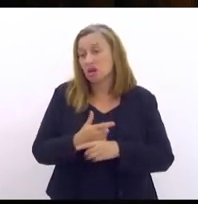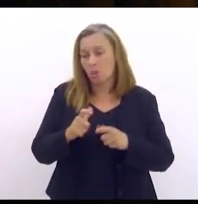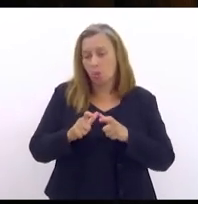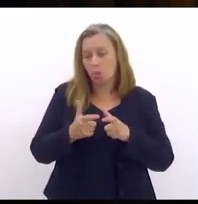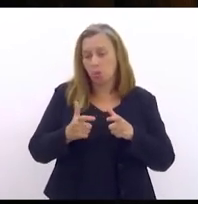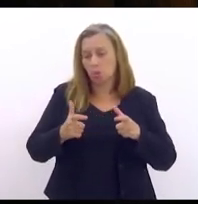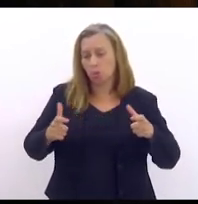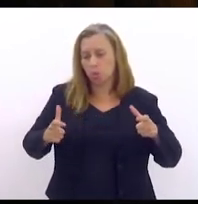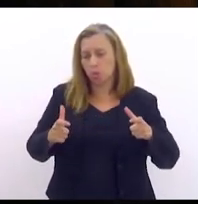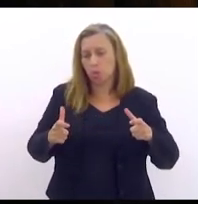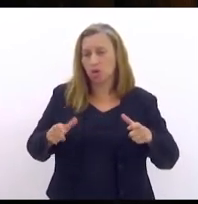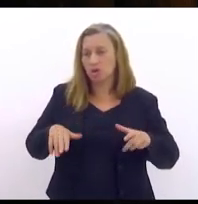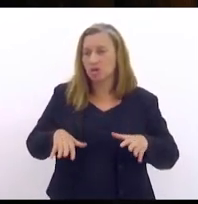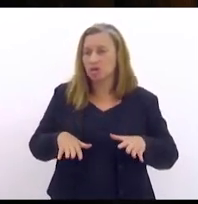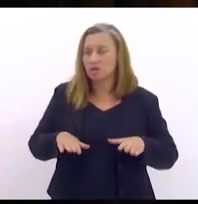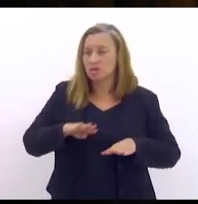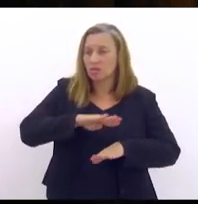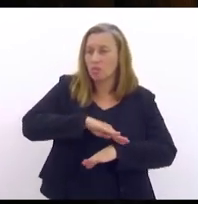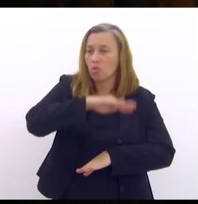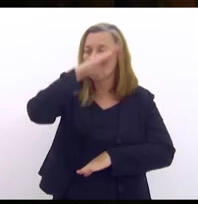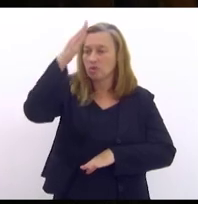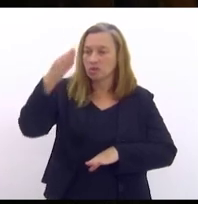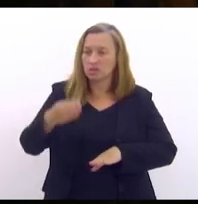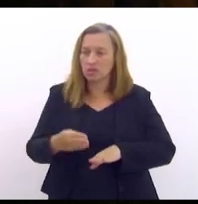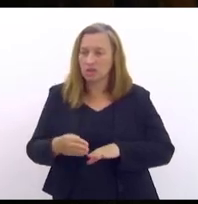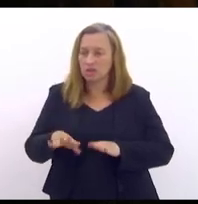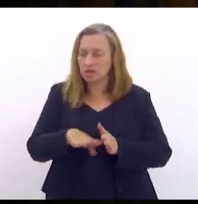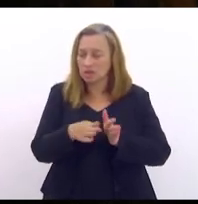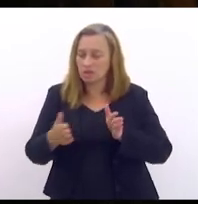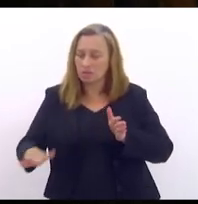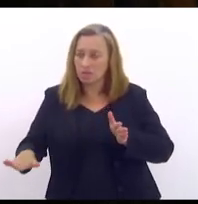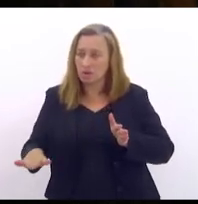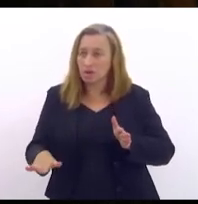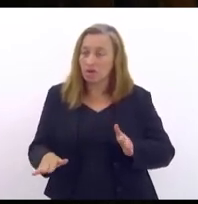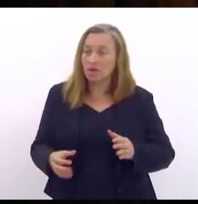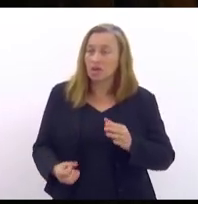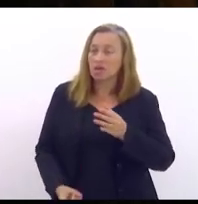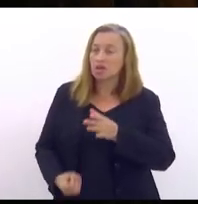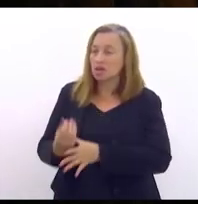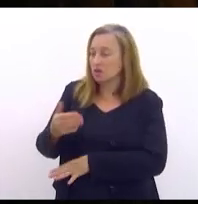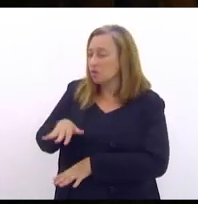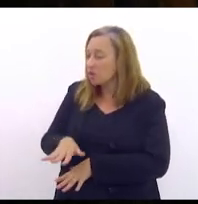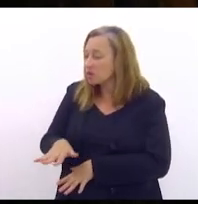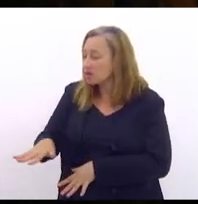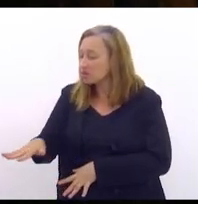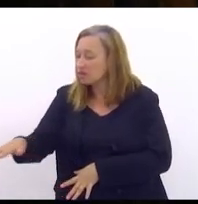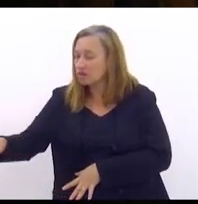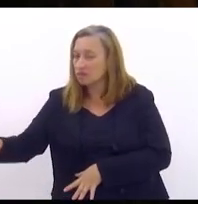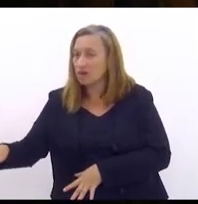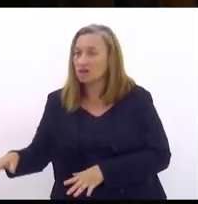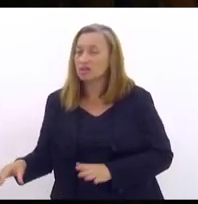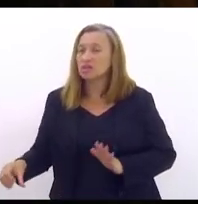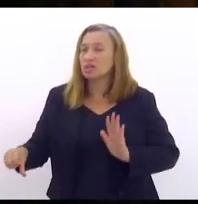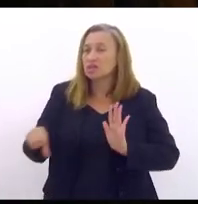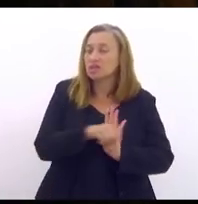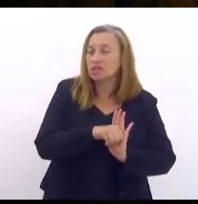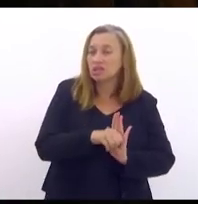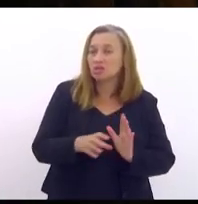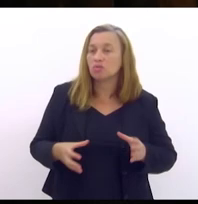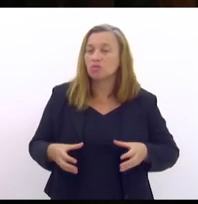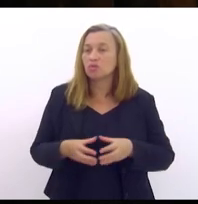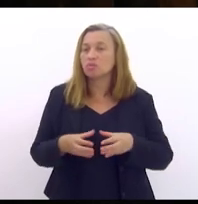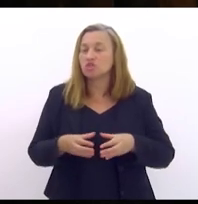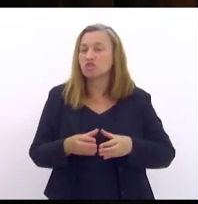entre o mar e a montanha, e aí criou-se esses guetos na periferia de marginalidade, de crime organizado, que hoje